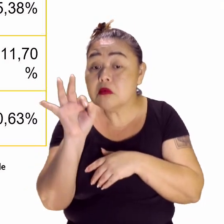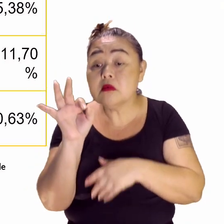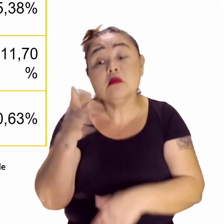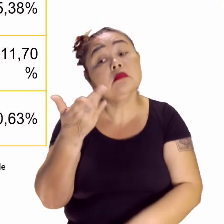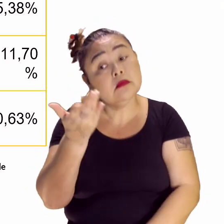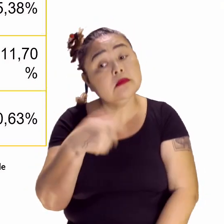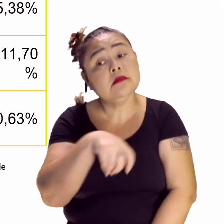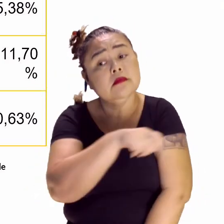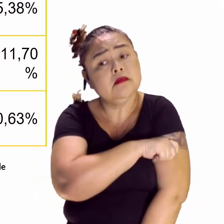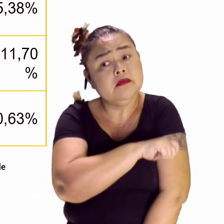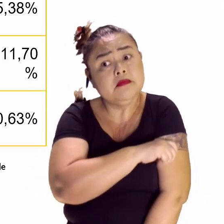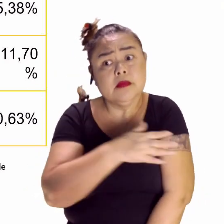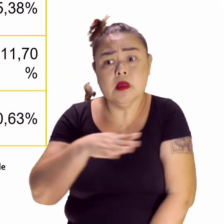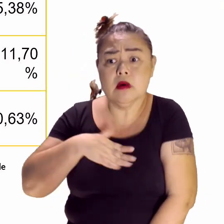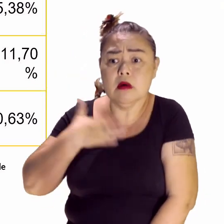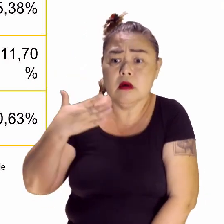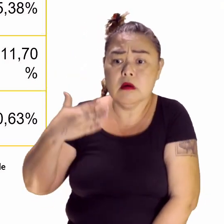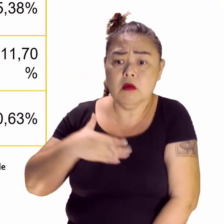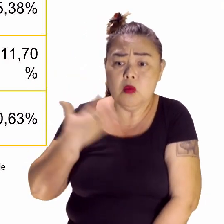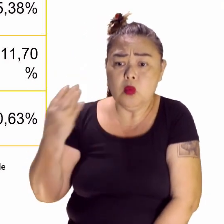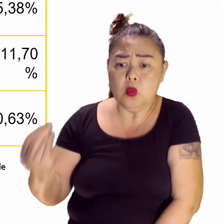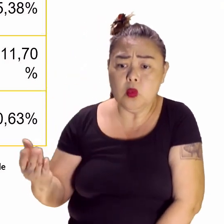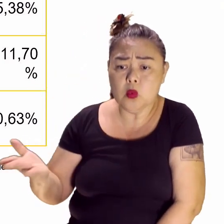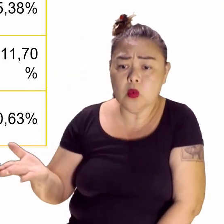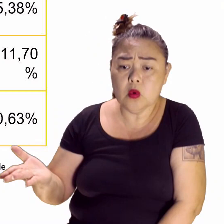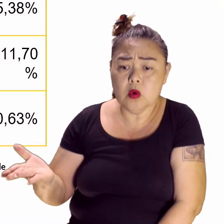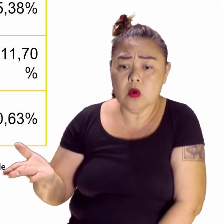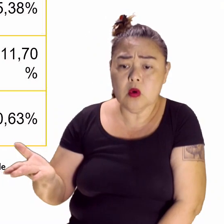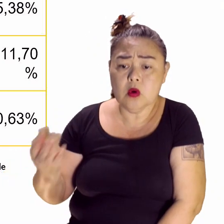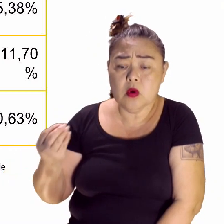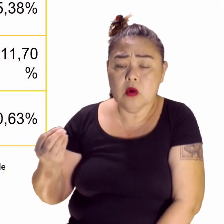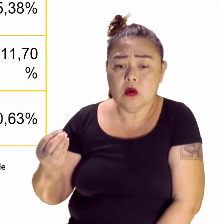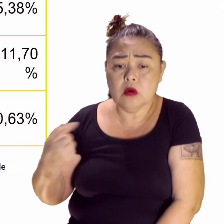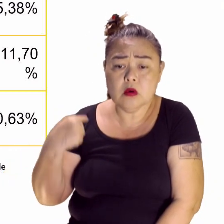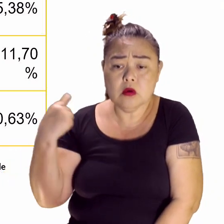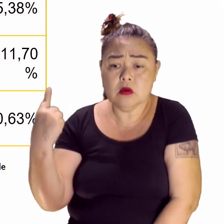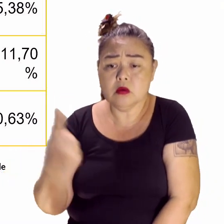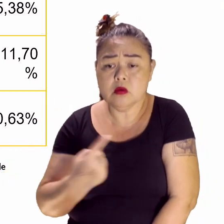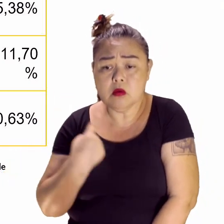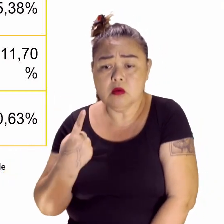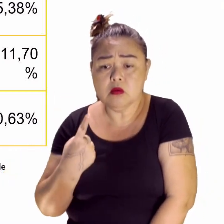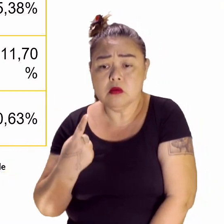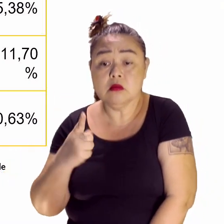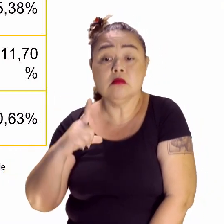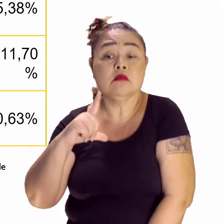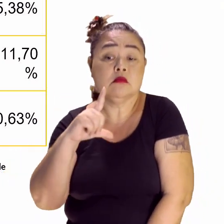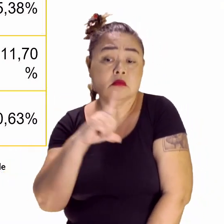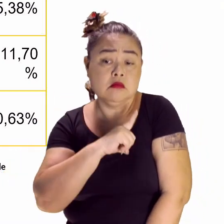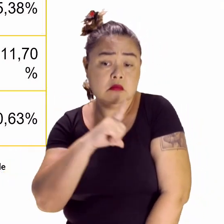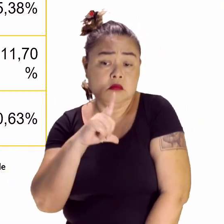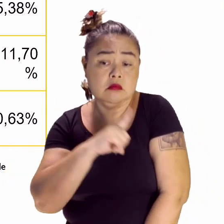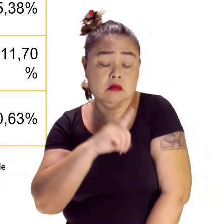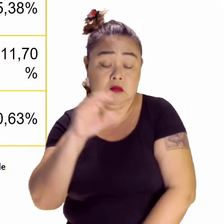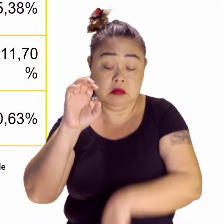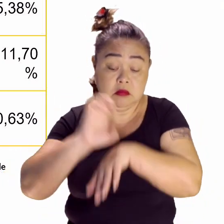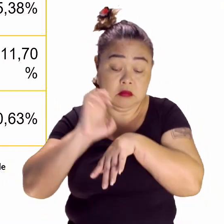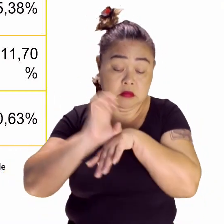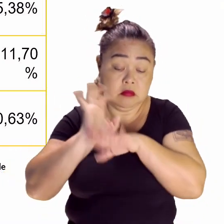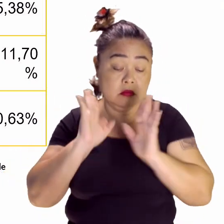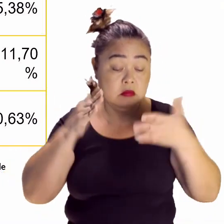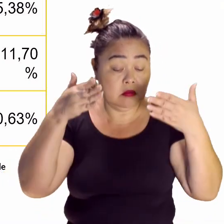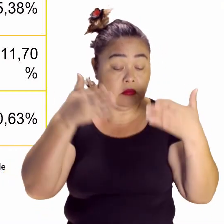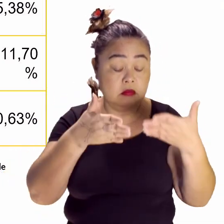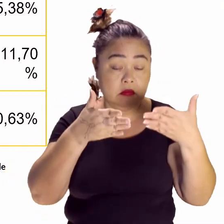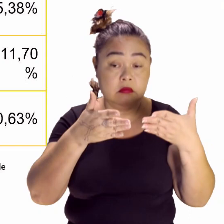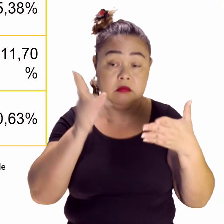impactante, né? Ou seja, nós, embora sejamos um estado com essa vocação de